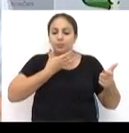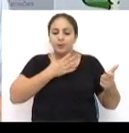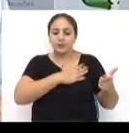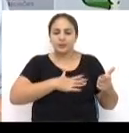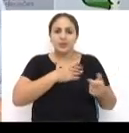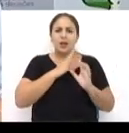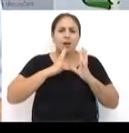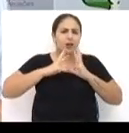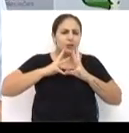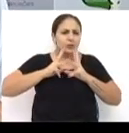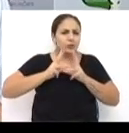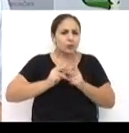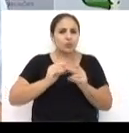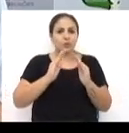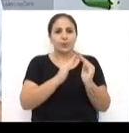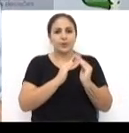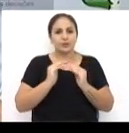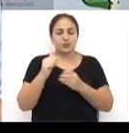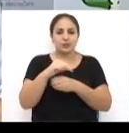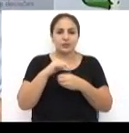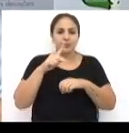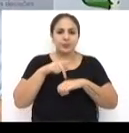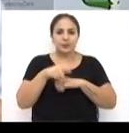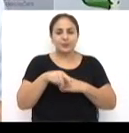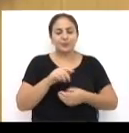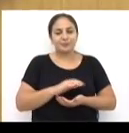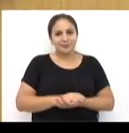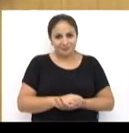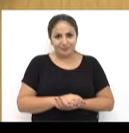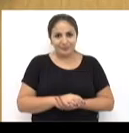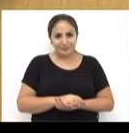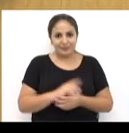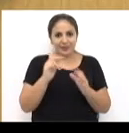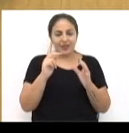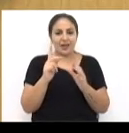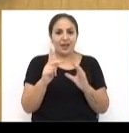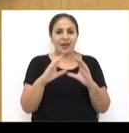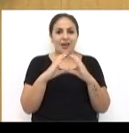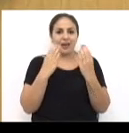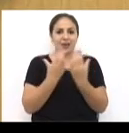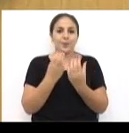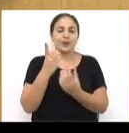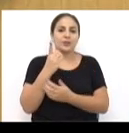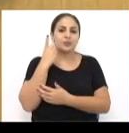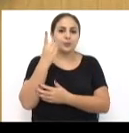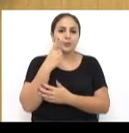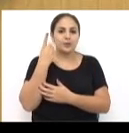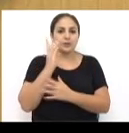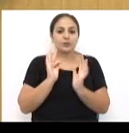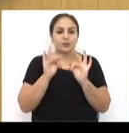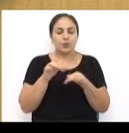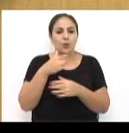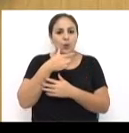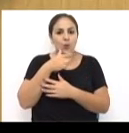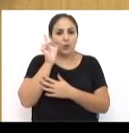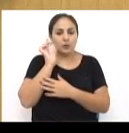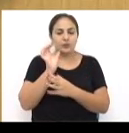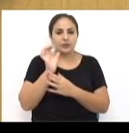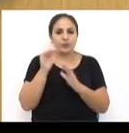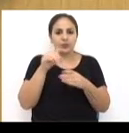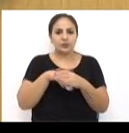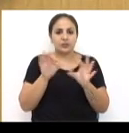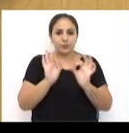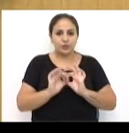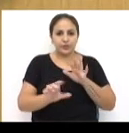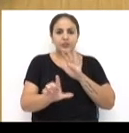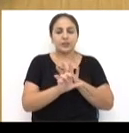bem-estar, né, a todos os moradores da cidade de Passo Fundo. A Câmara dos Deputados concluiu ontem a votação do projeto de lei